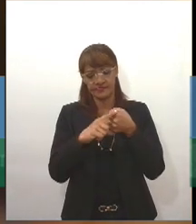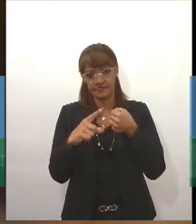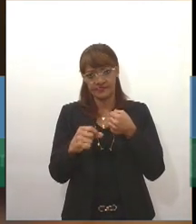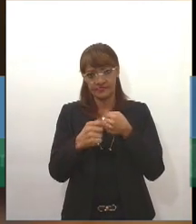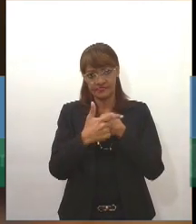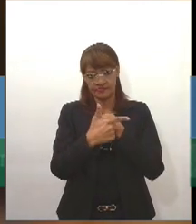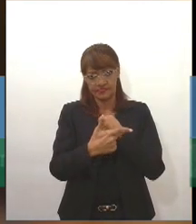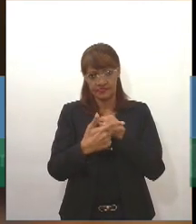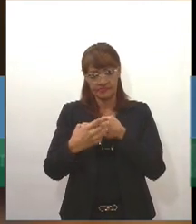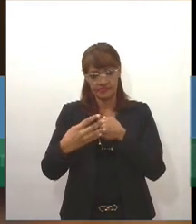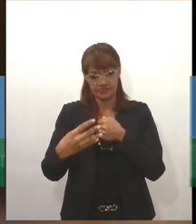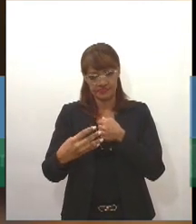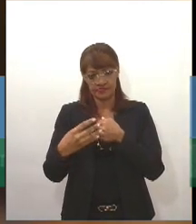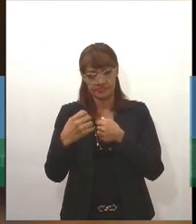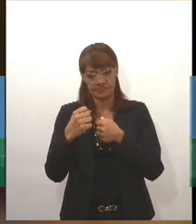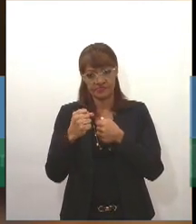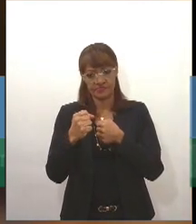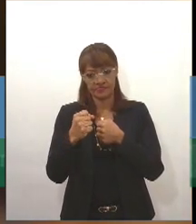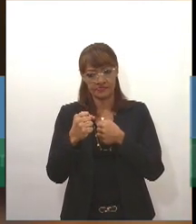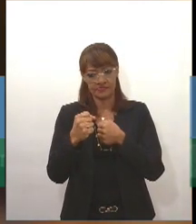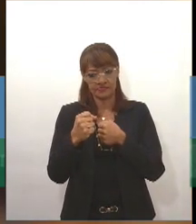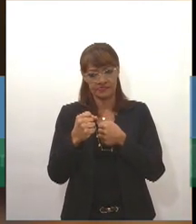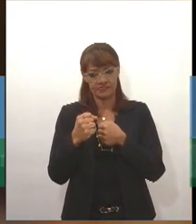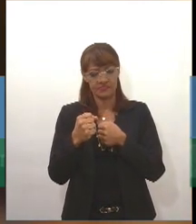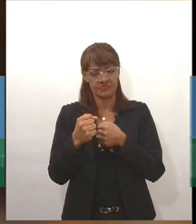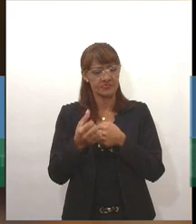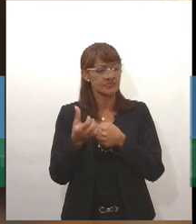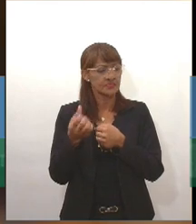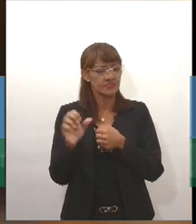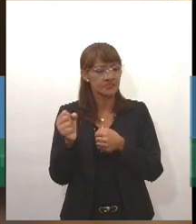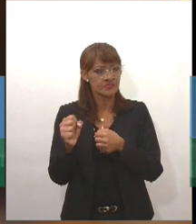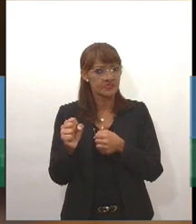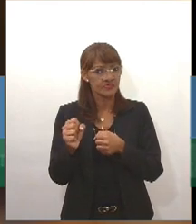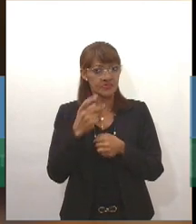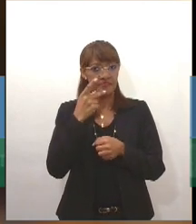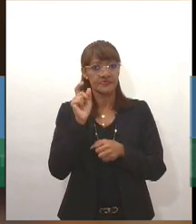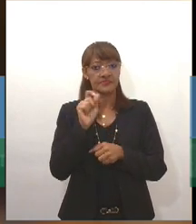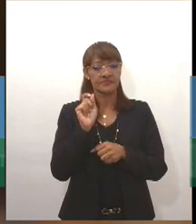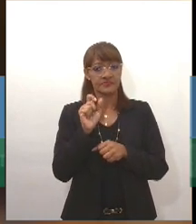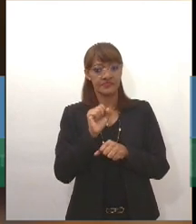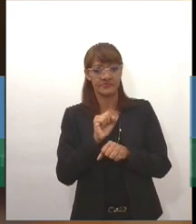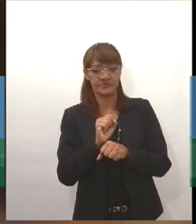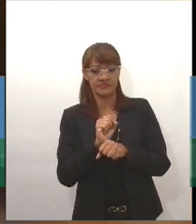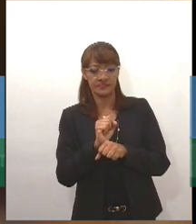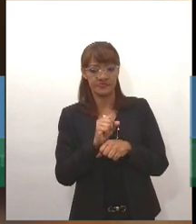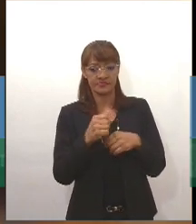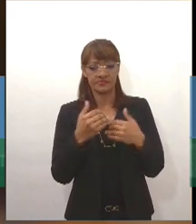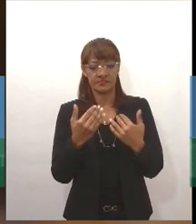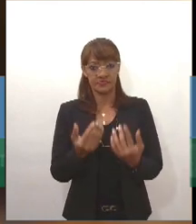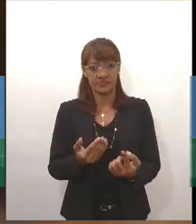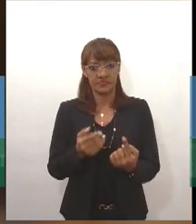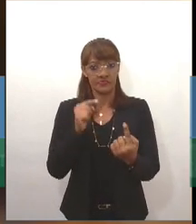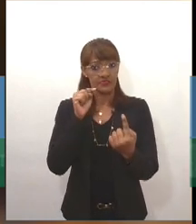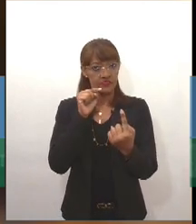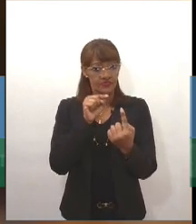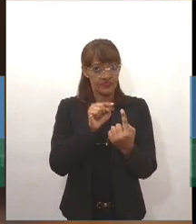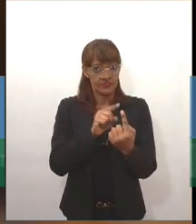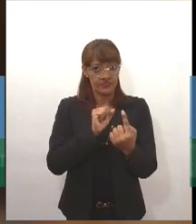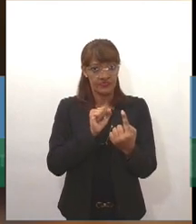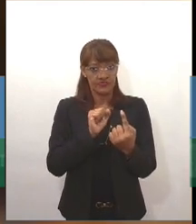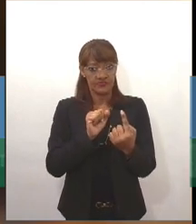do do PLP ele diz o seguinte que um fornecedor de um